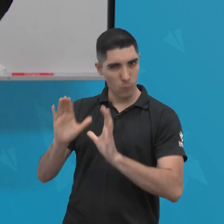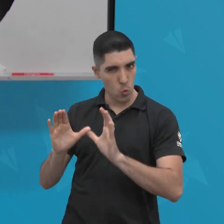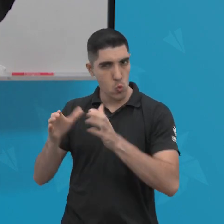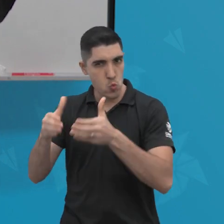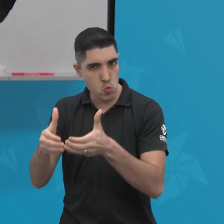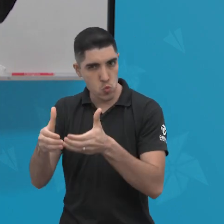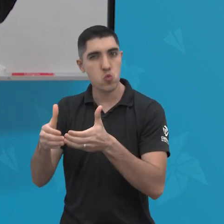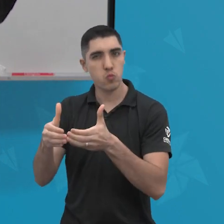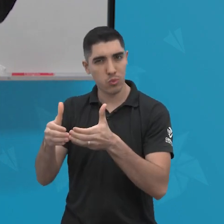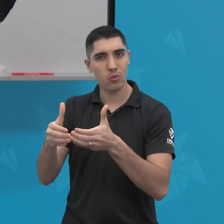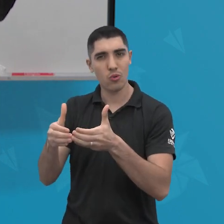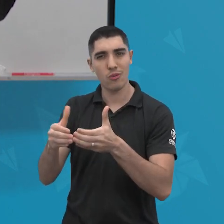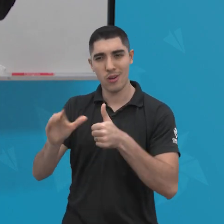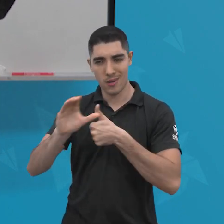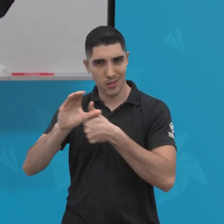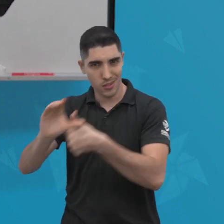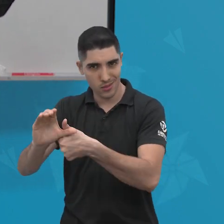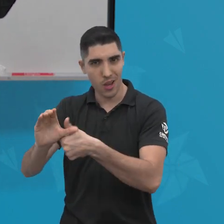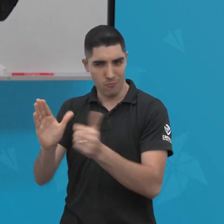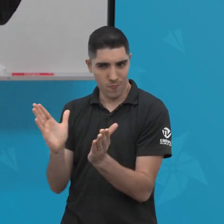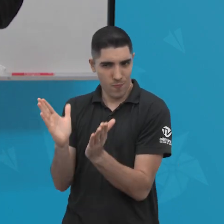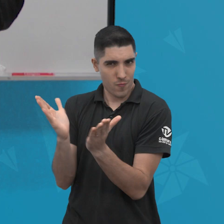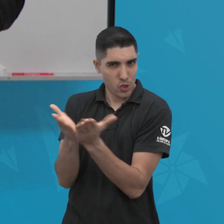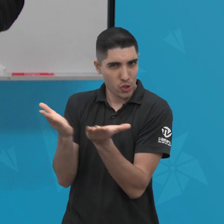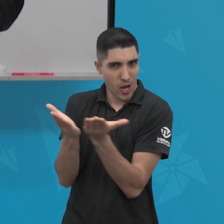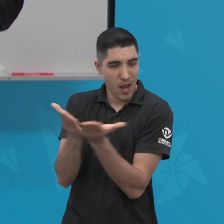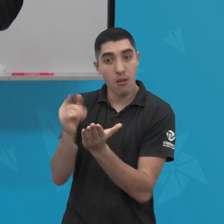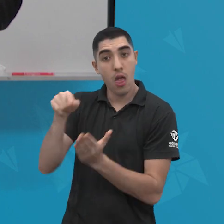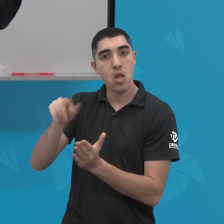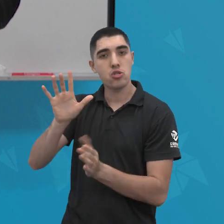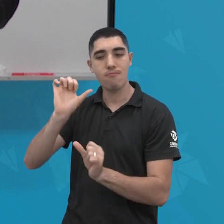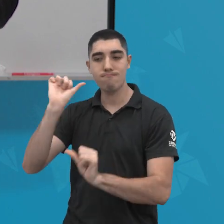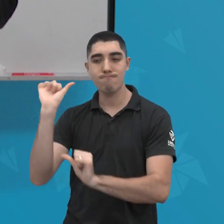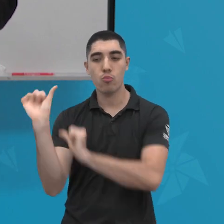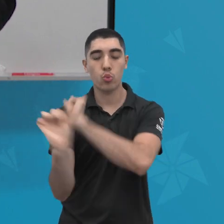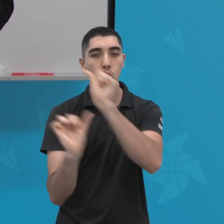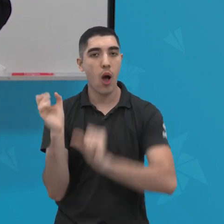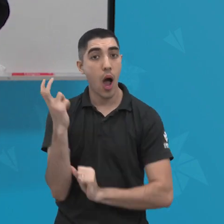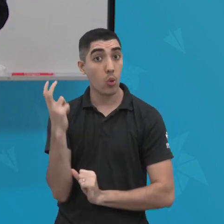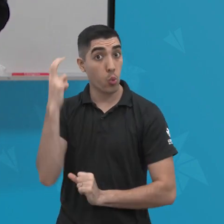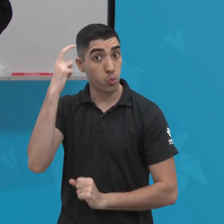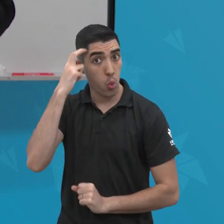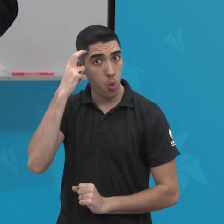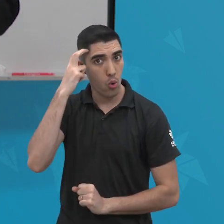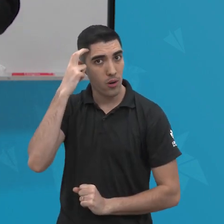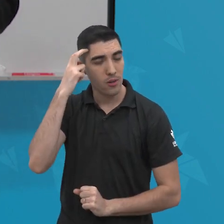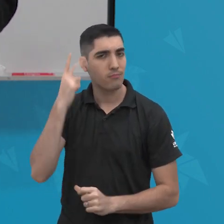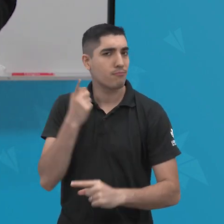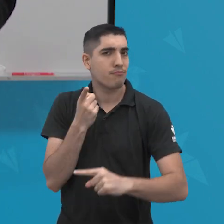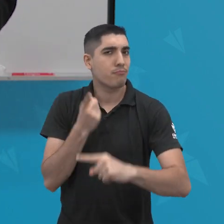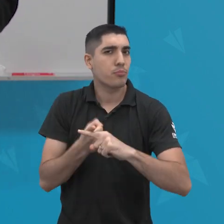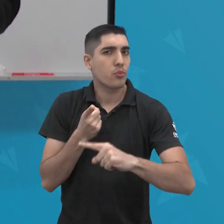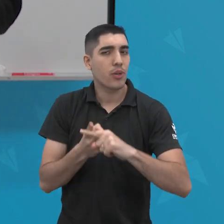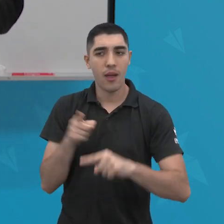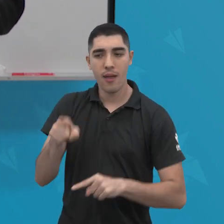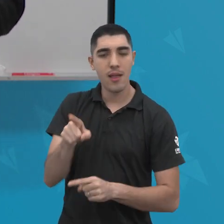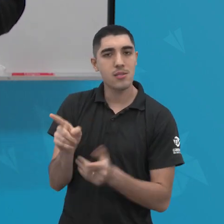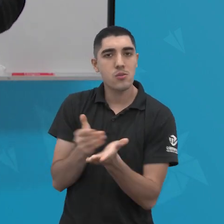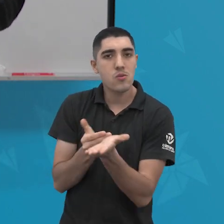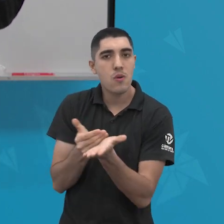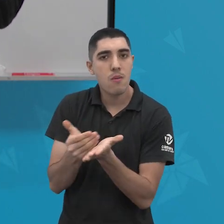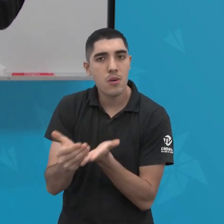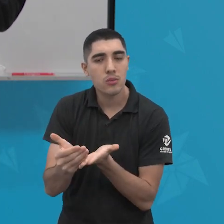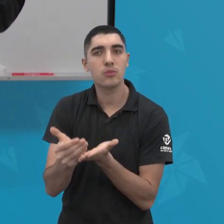Protestante produziu uma revolução de caráter cultural que liberou, que